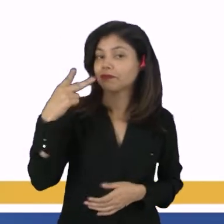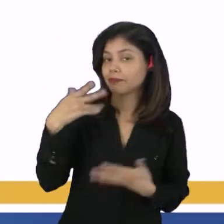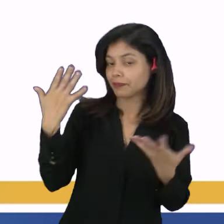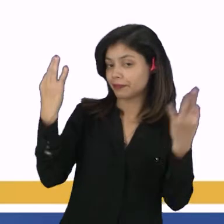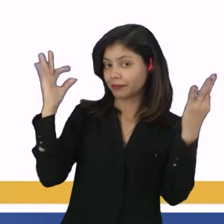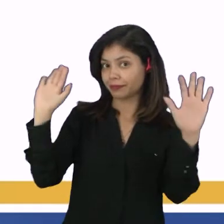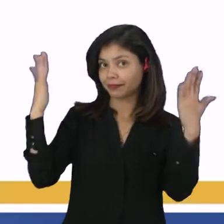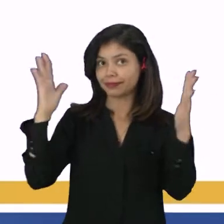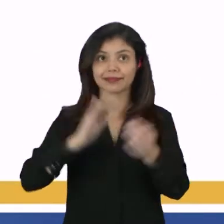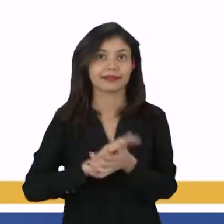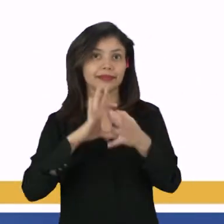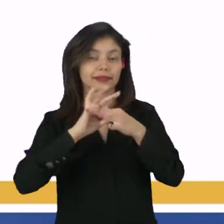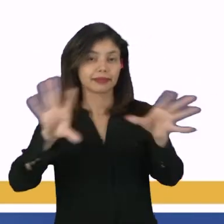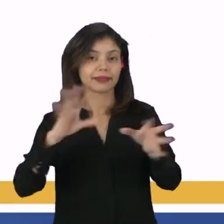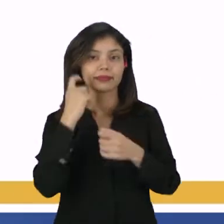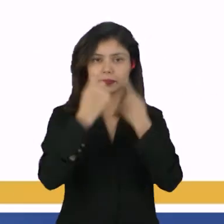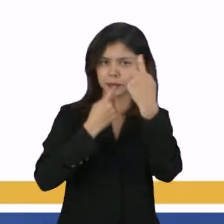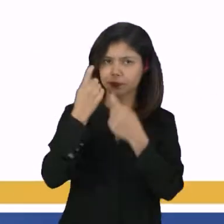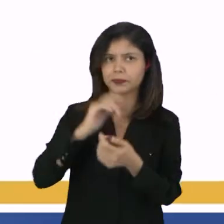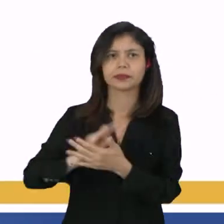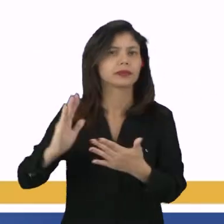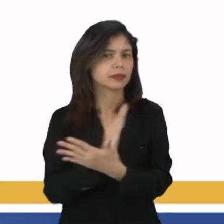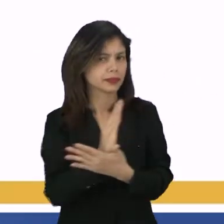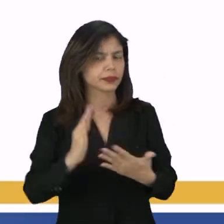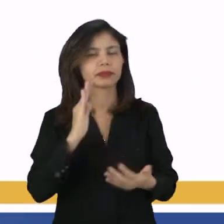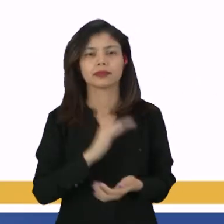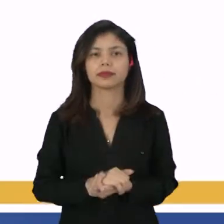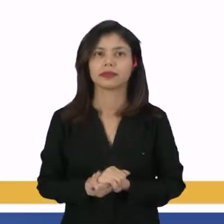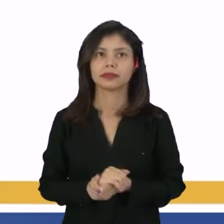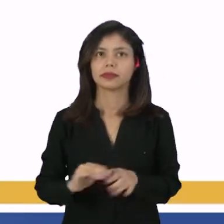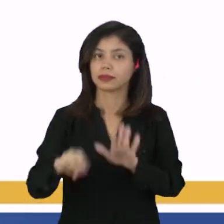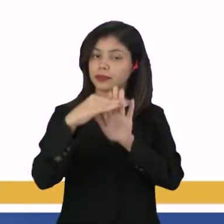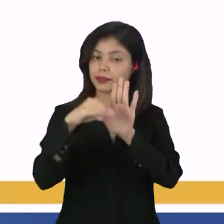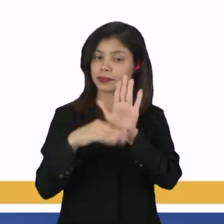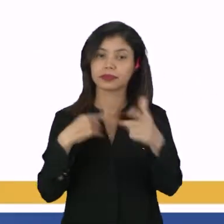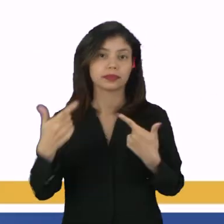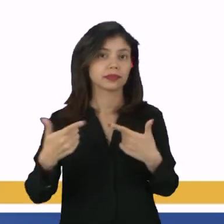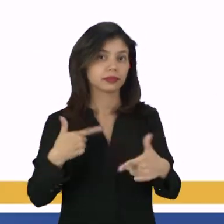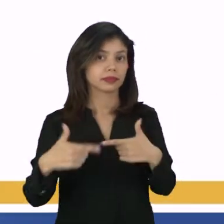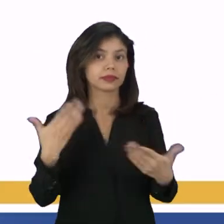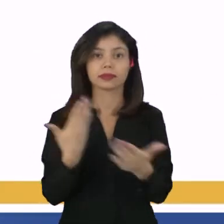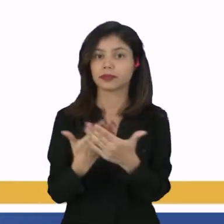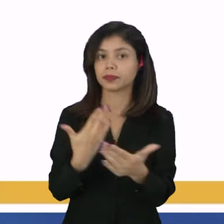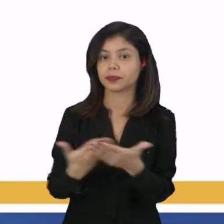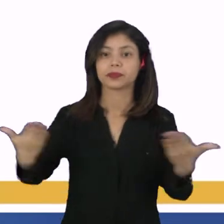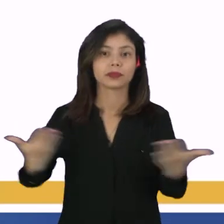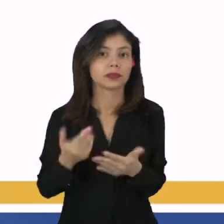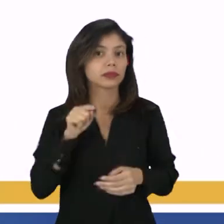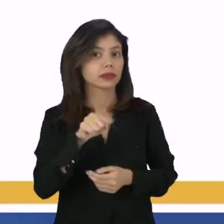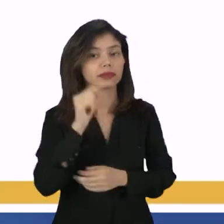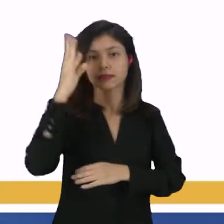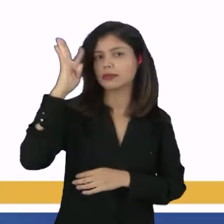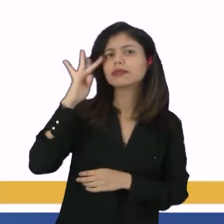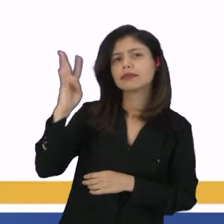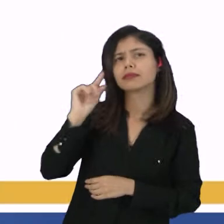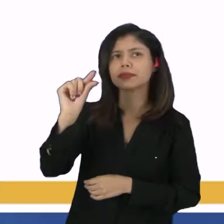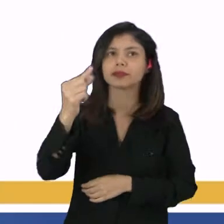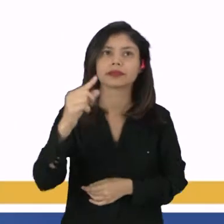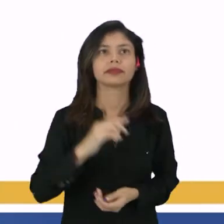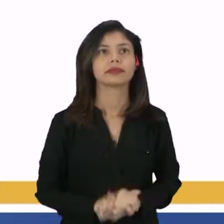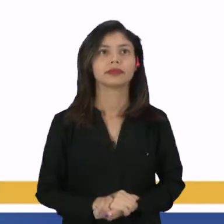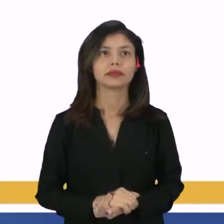disse liberdade de expressão, tá? Isso aqui são algumas das definições que a gente está trabalhando na aula de hoje, para vocês refletirem um